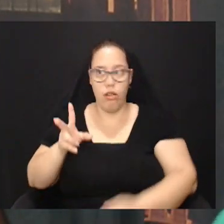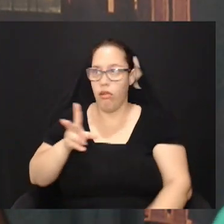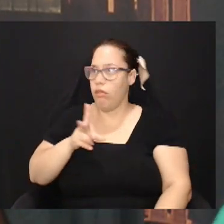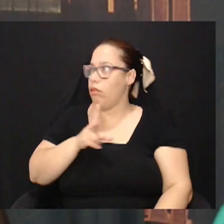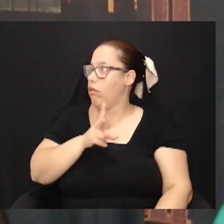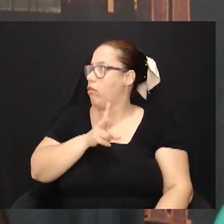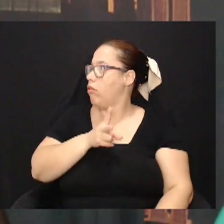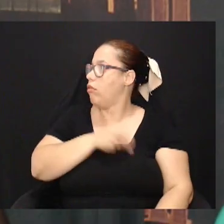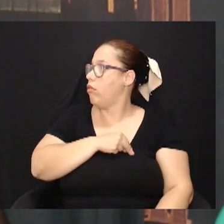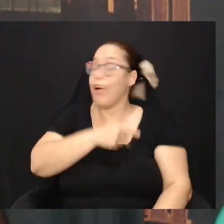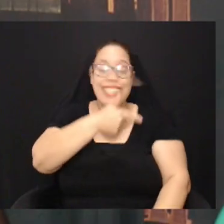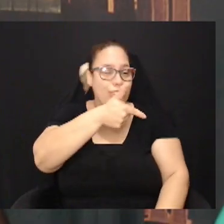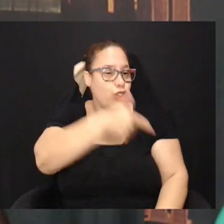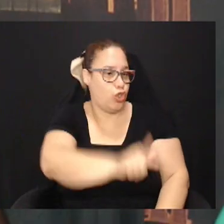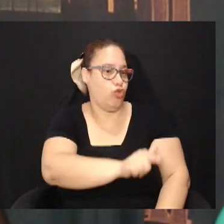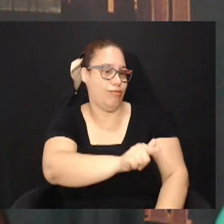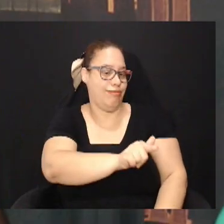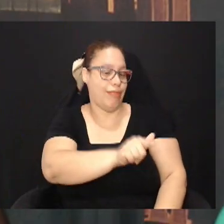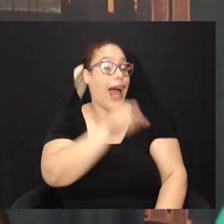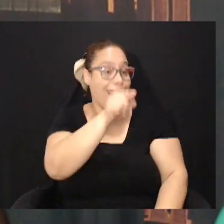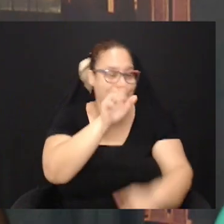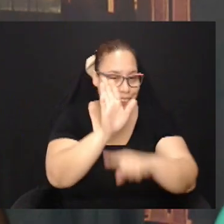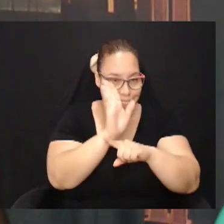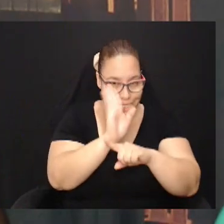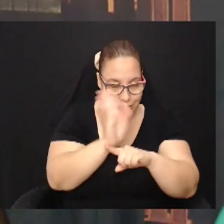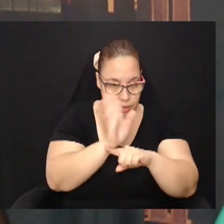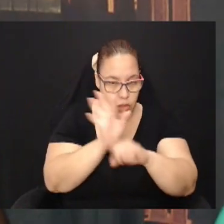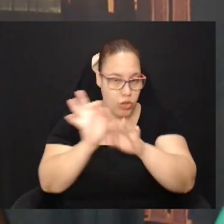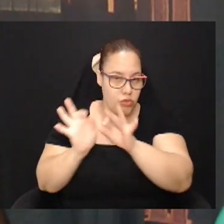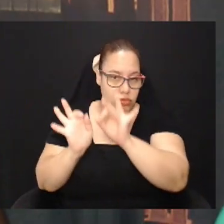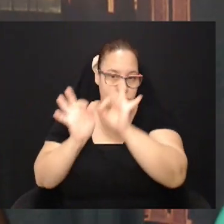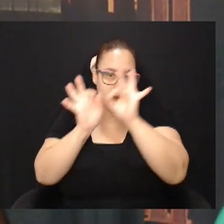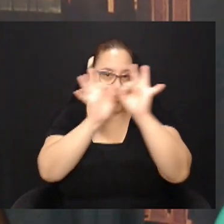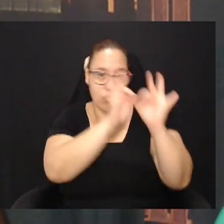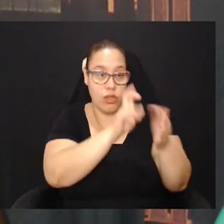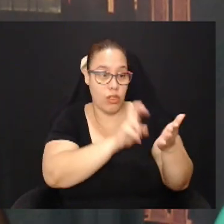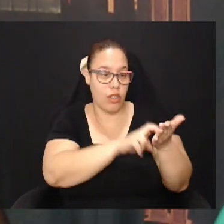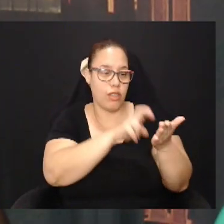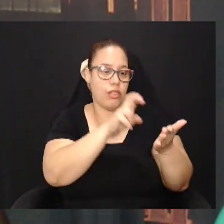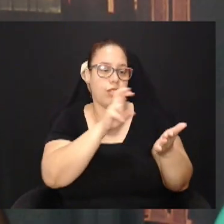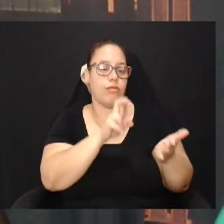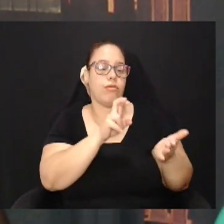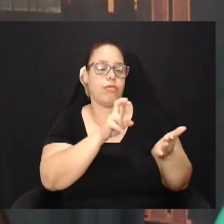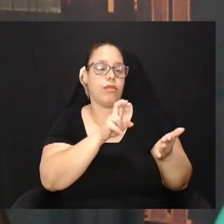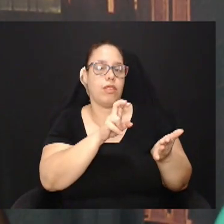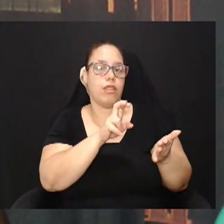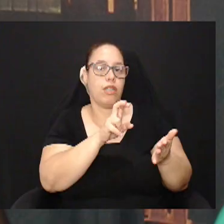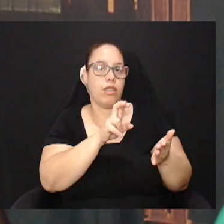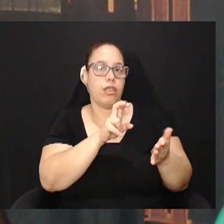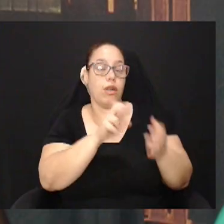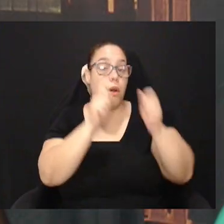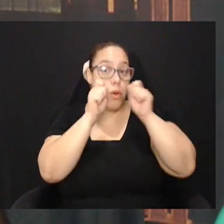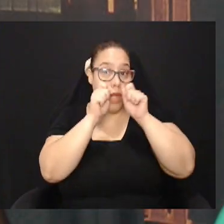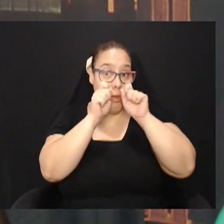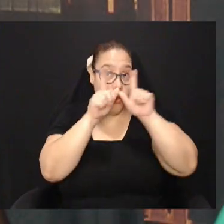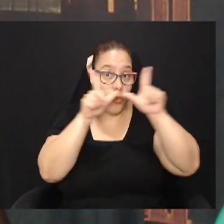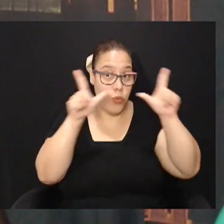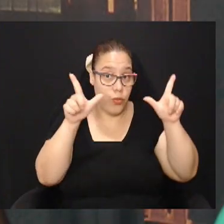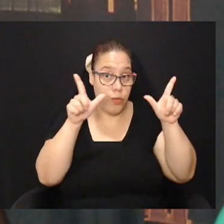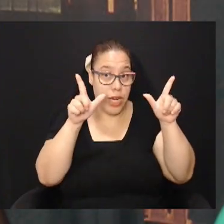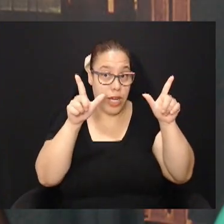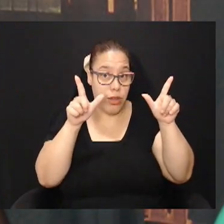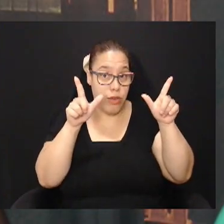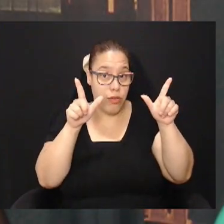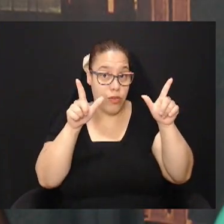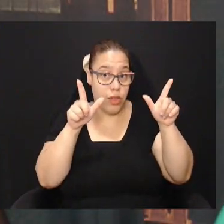novo, aquele filme que eu assisti às vezes de manhã, bem desperta, ele tem uma capacidade de fixação